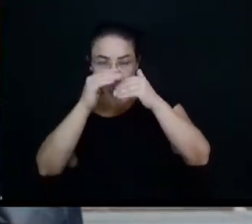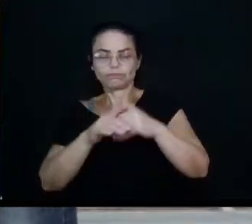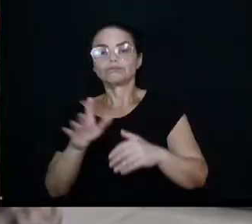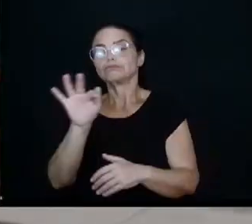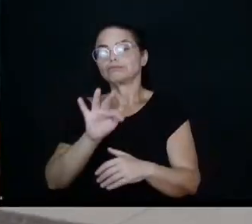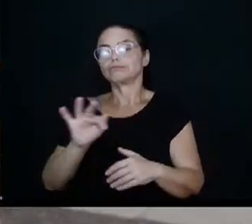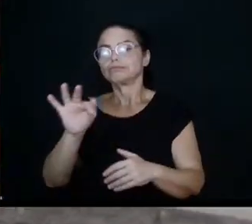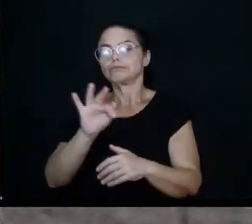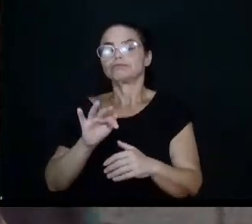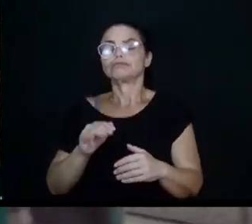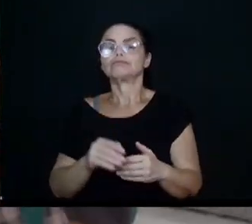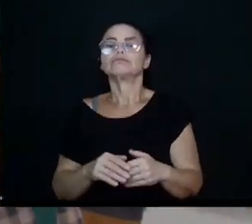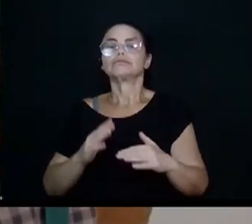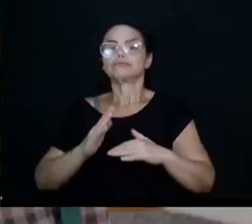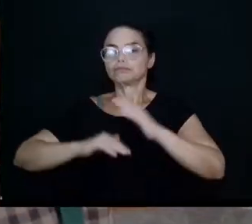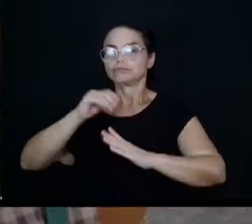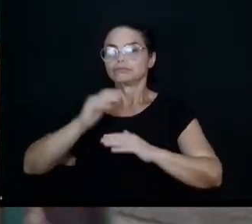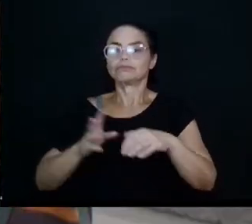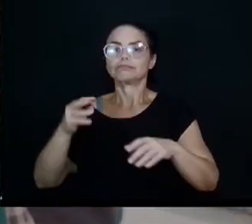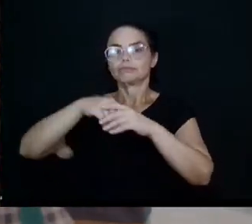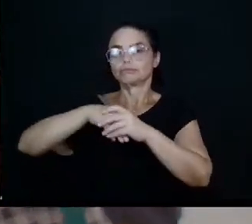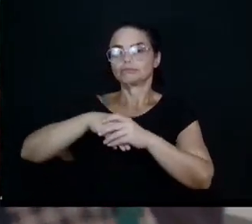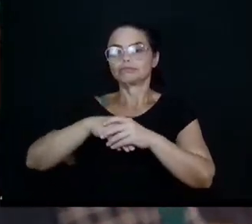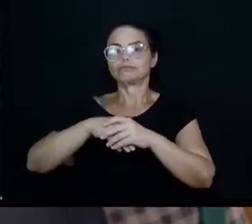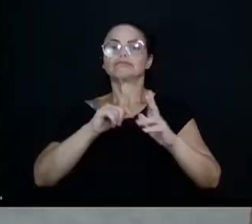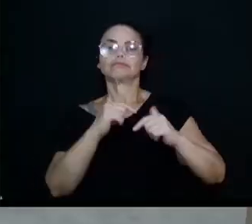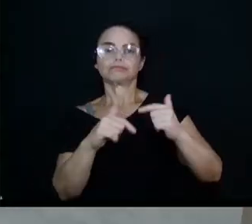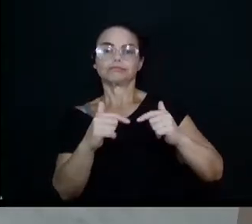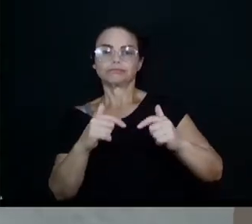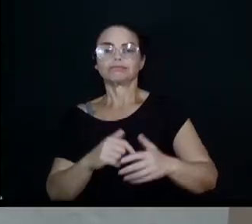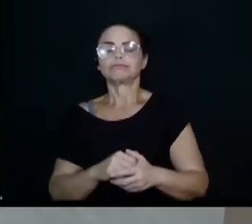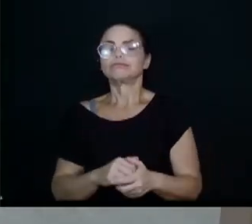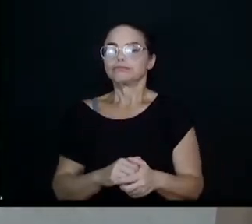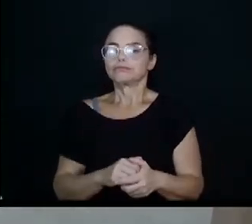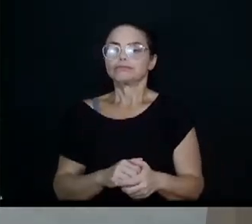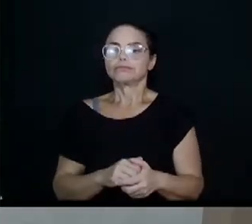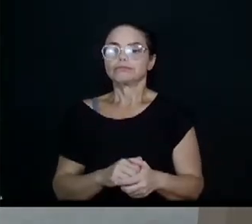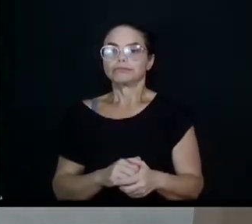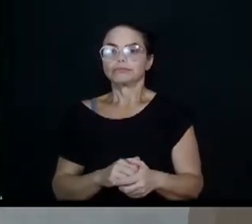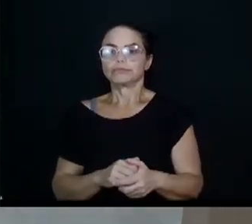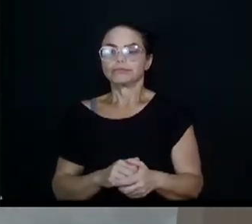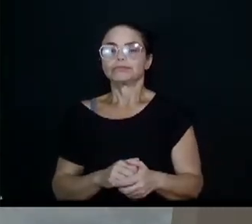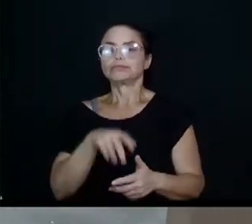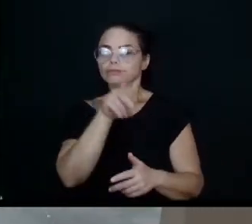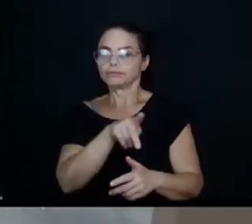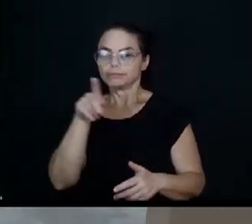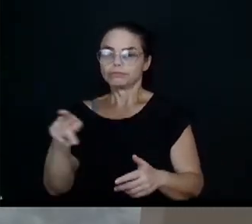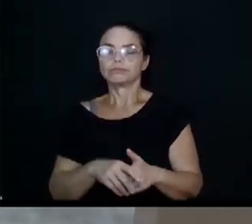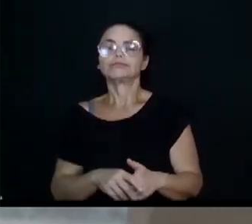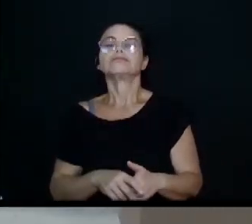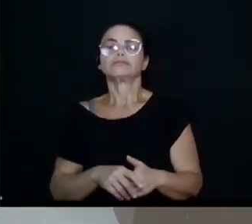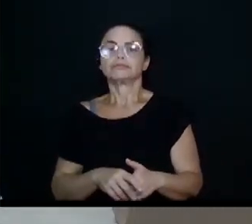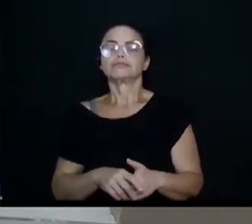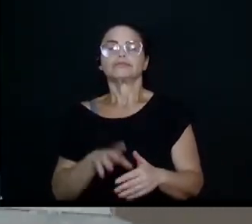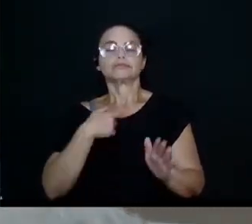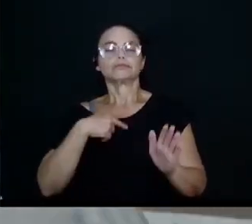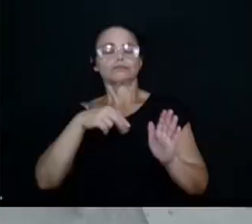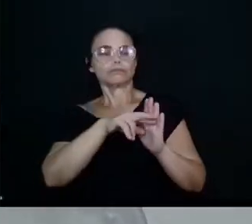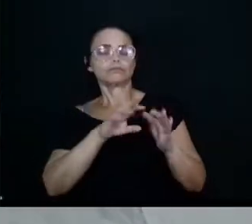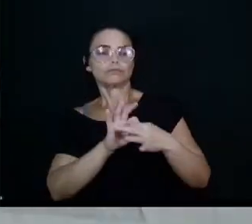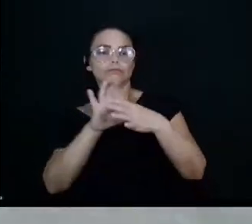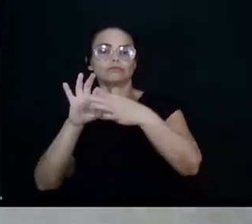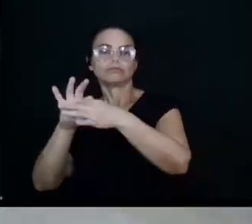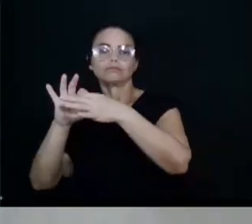também para a inserção dele no mercado de trabalho. Perfeito. Tá? Os professores, eles vão estabelecer pontes, principalmente